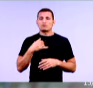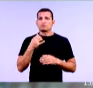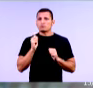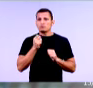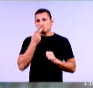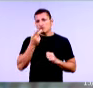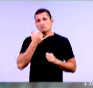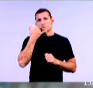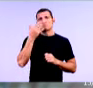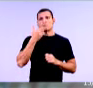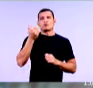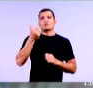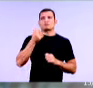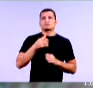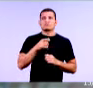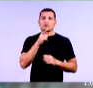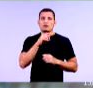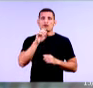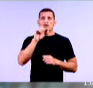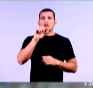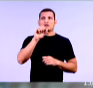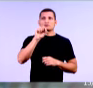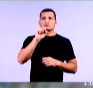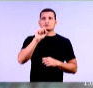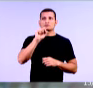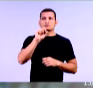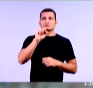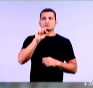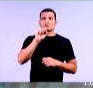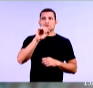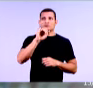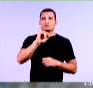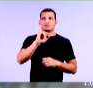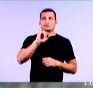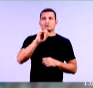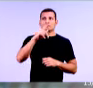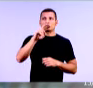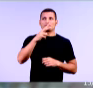isso aqui é um smartphone, não é nem um celular, é um smartphone, né?